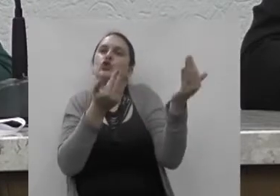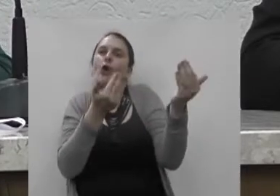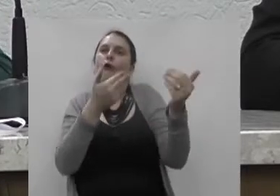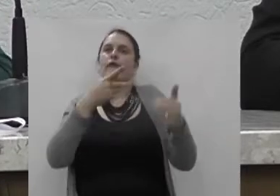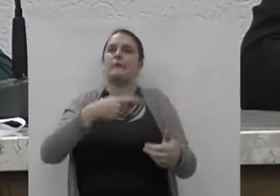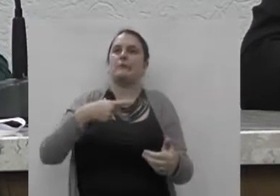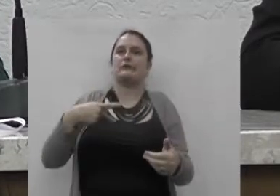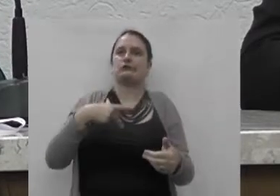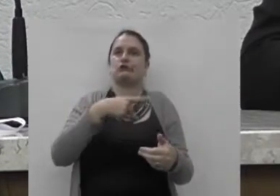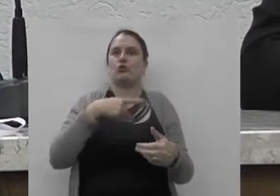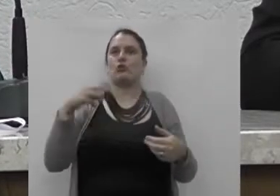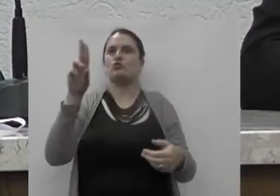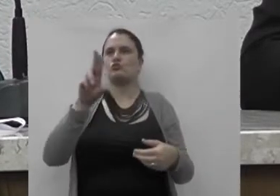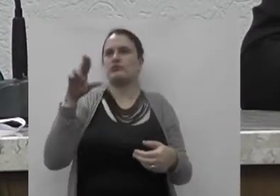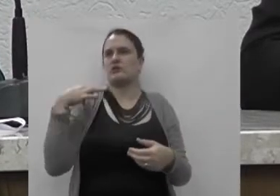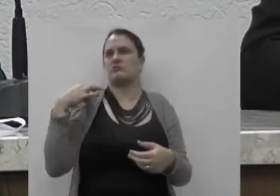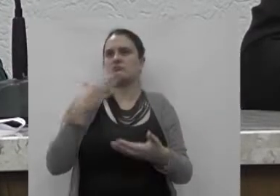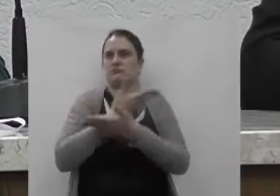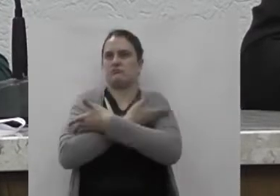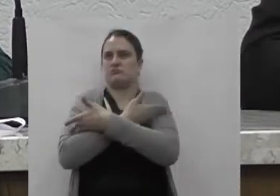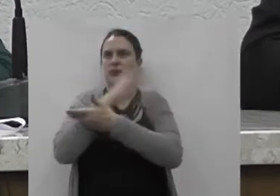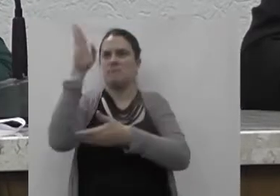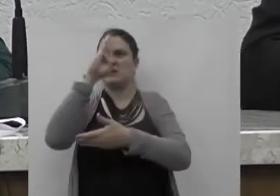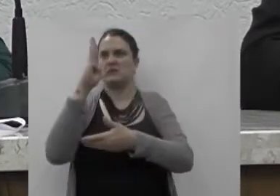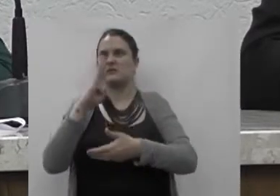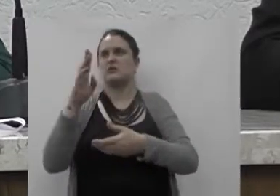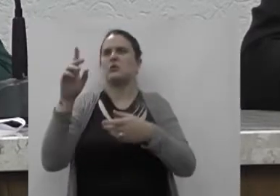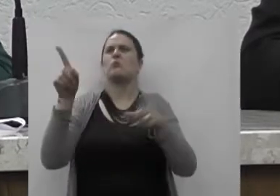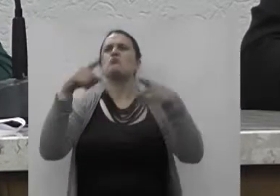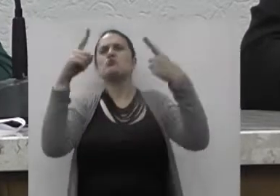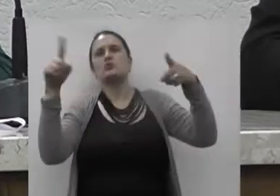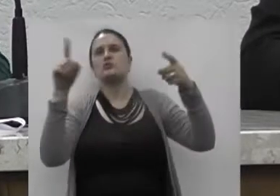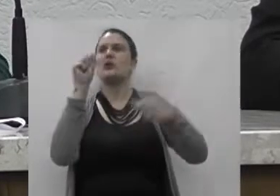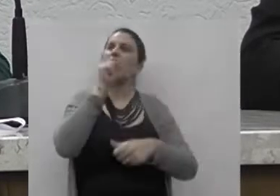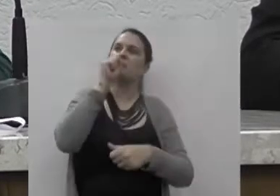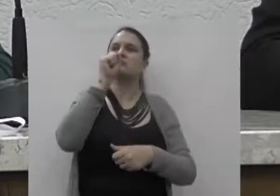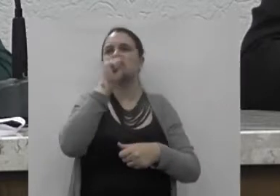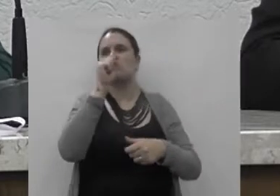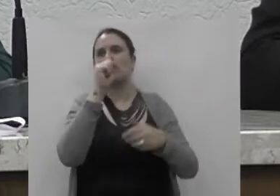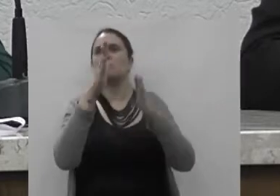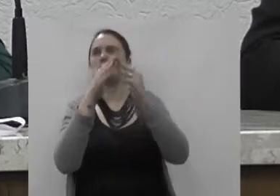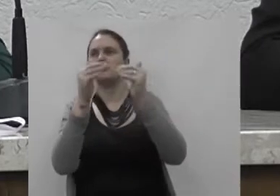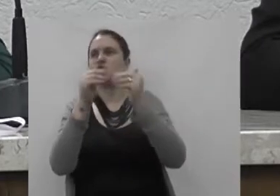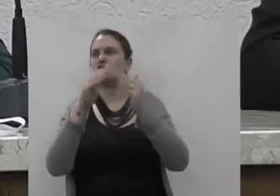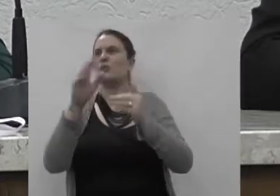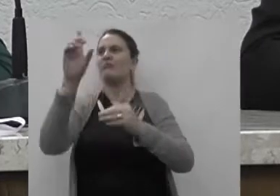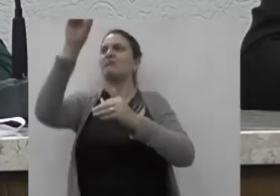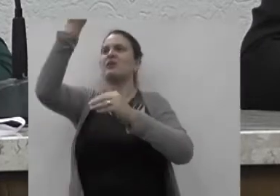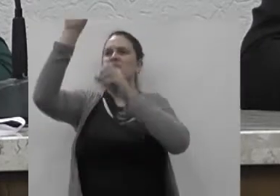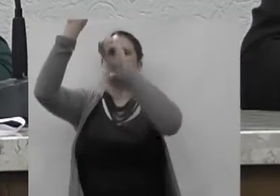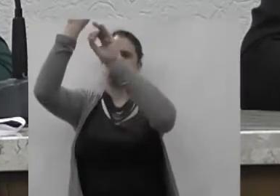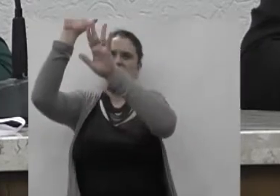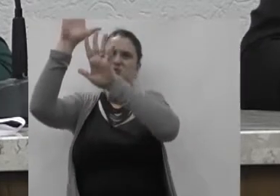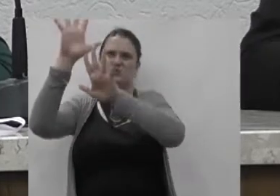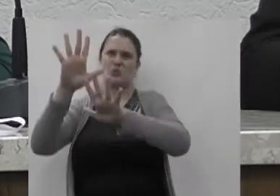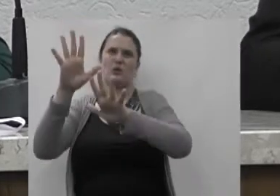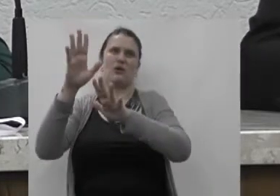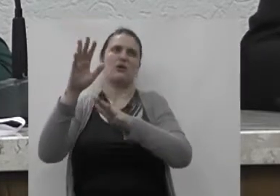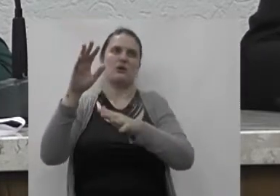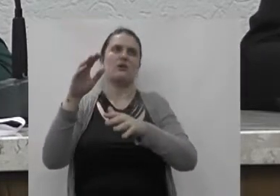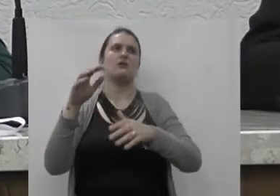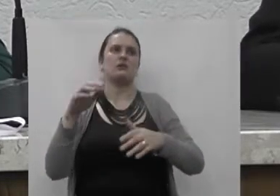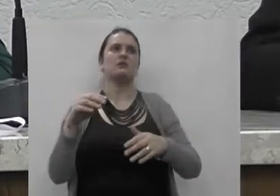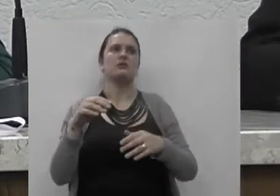vereadores, que todos os dias temos orado, pedido a bênção de Deus, pois precisamos da bênção dele